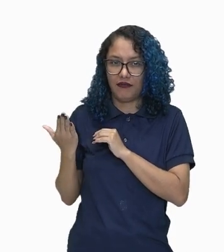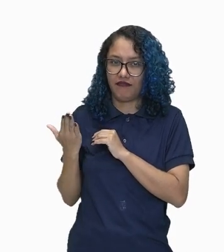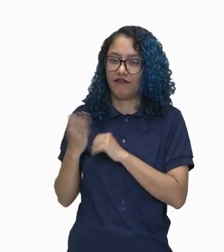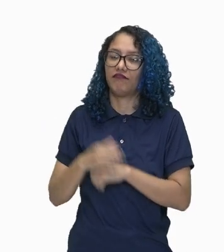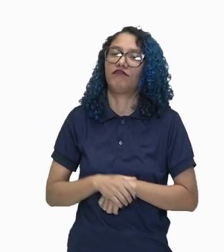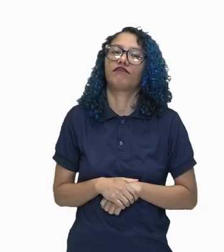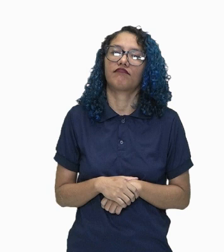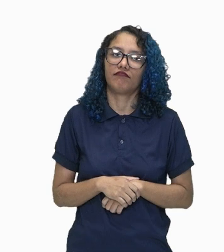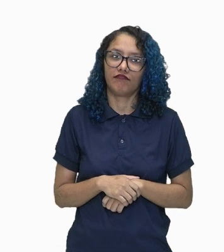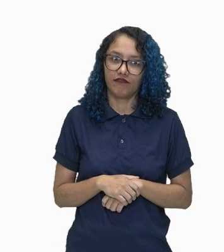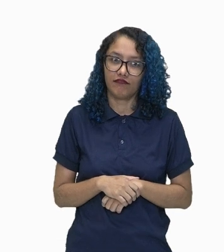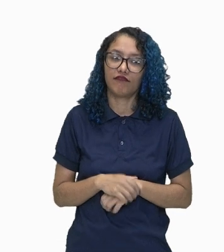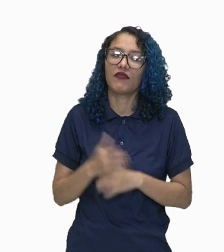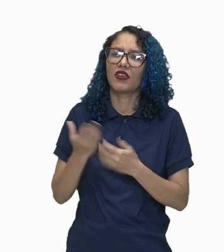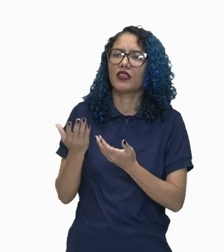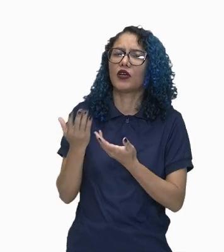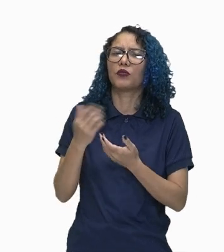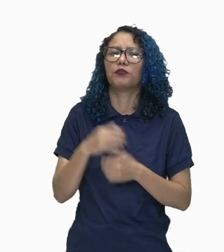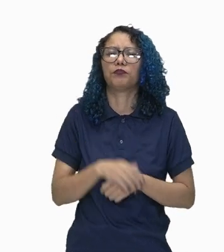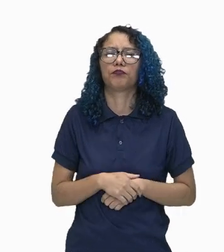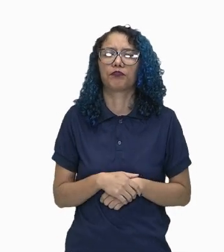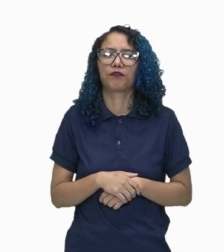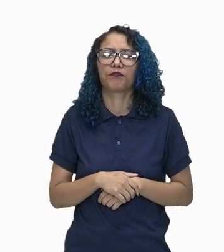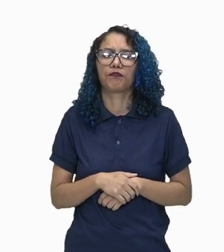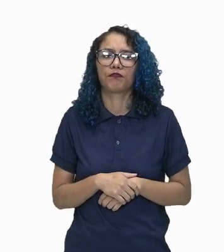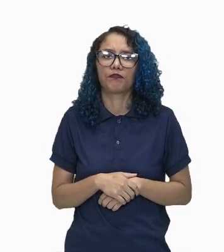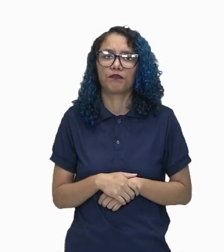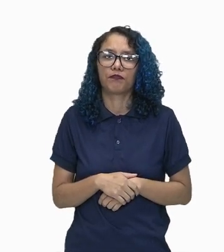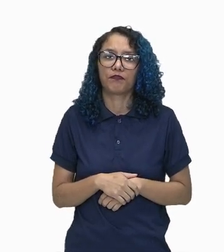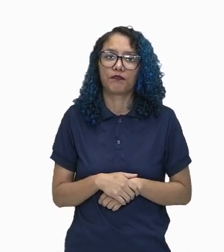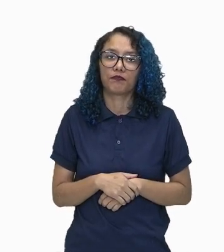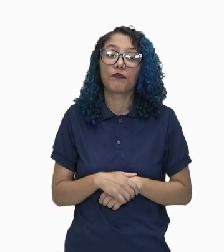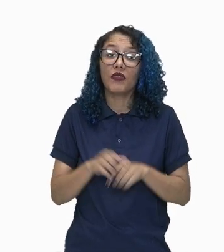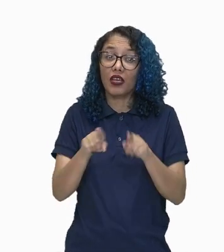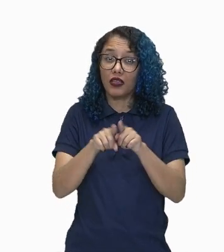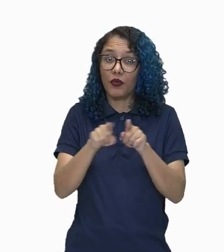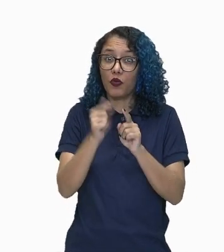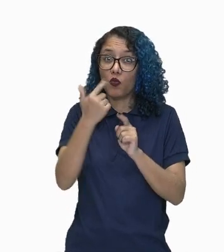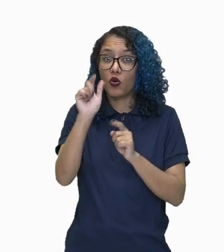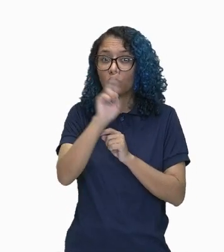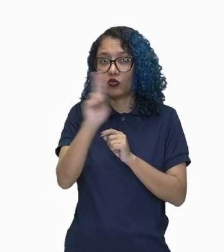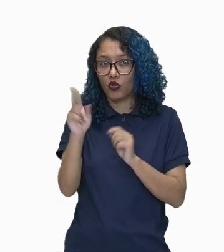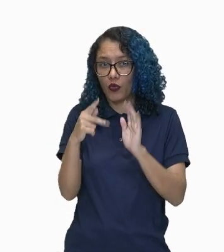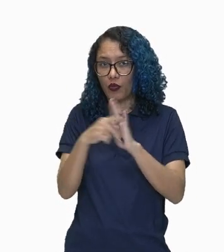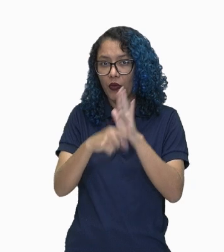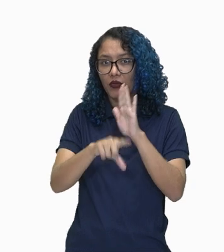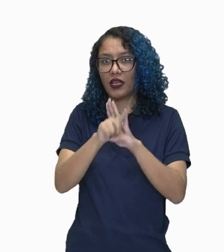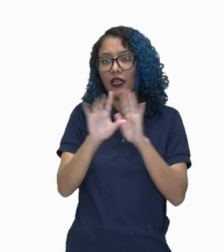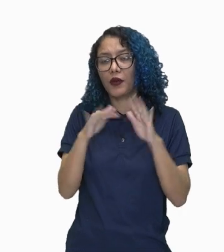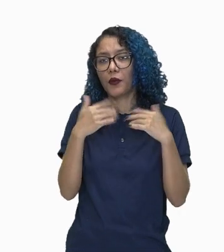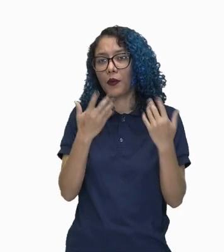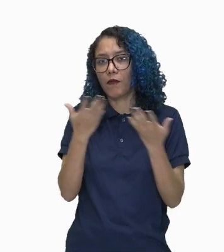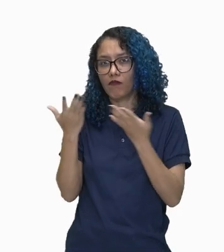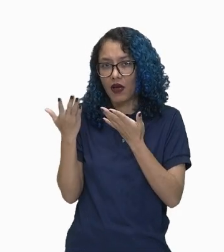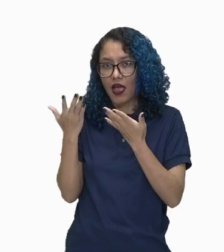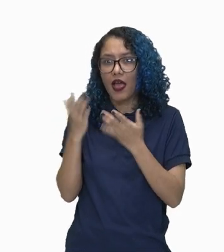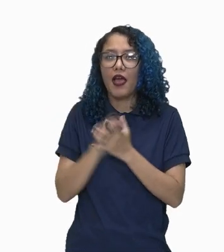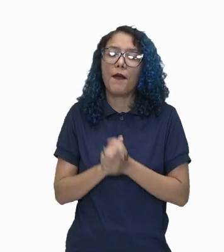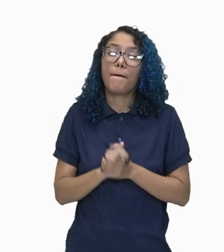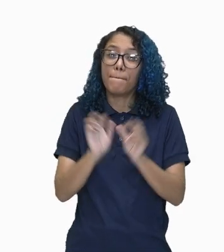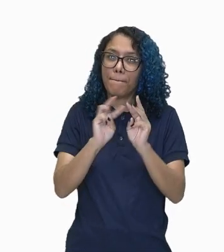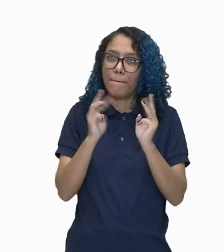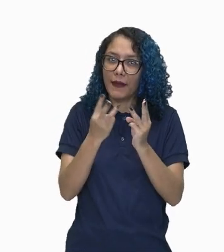A lei de Lavoisier é também conhecida como conservação da massa. De acordo